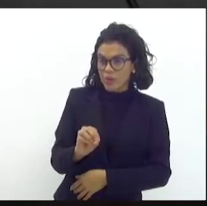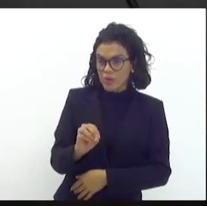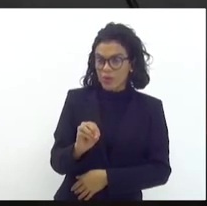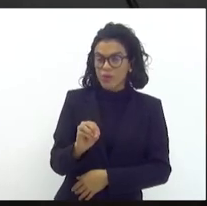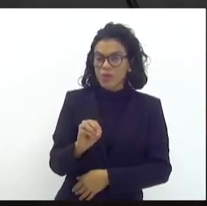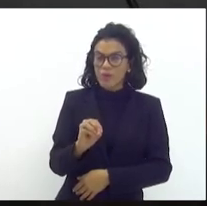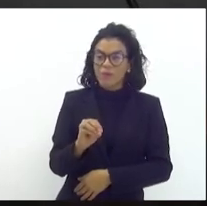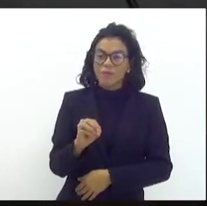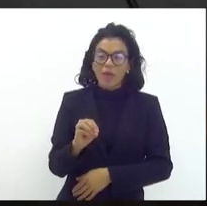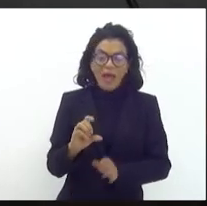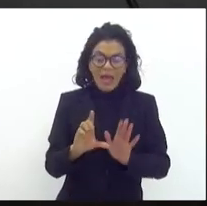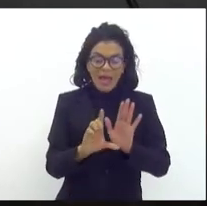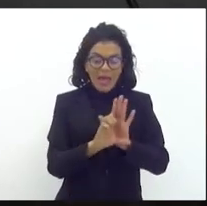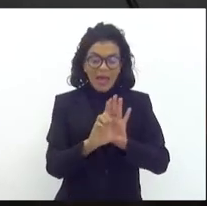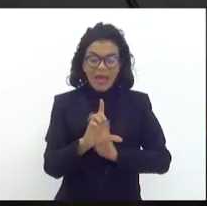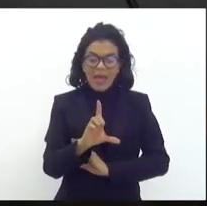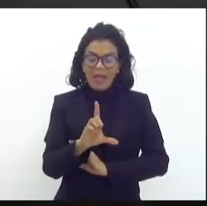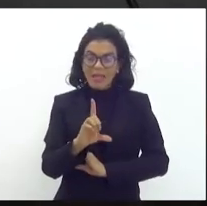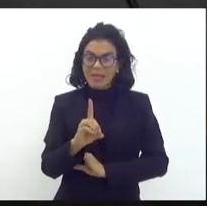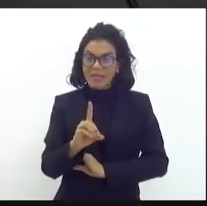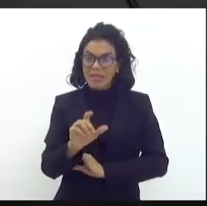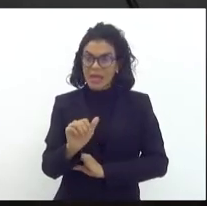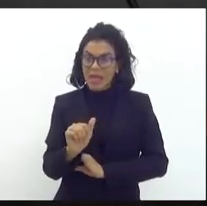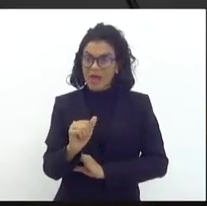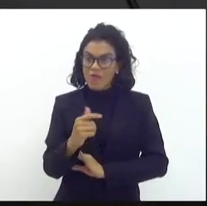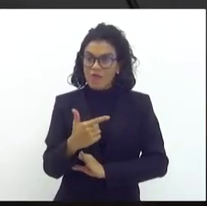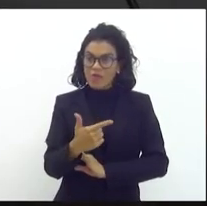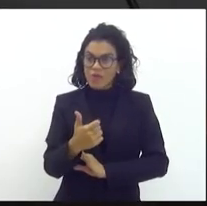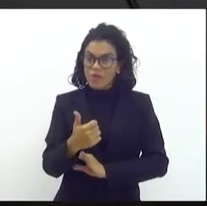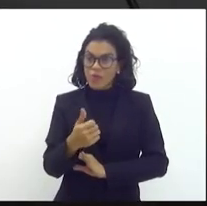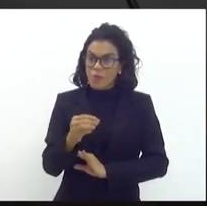na nossa Lda com 21 bilhões